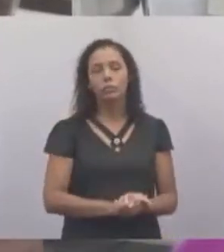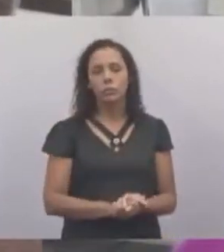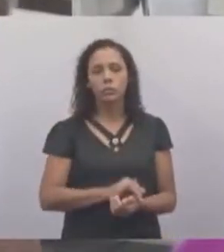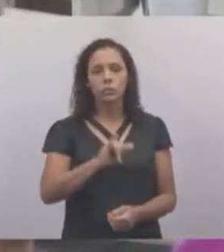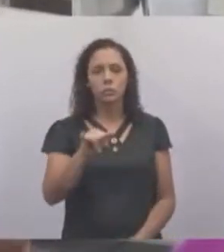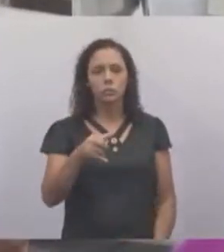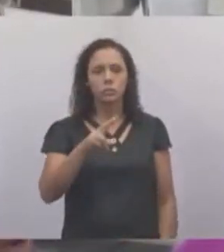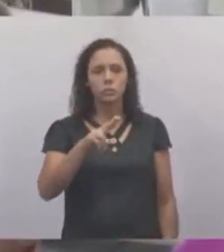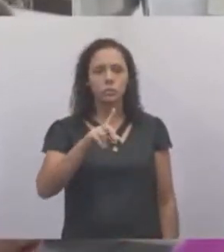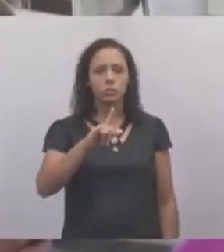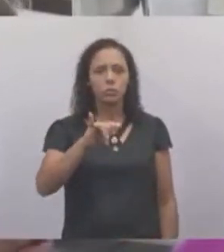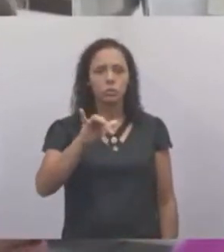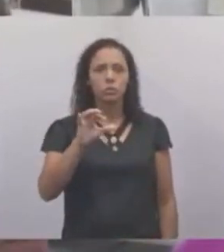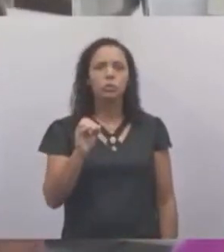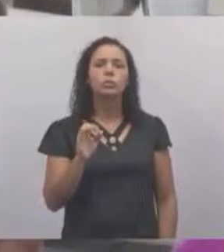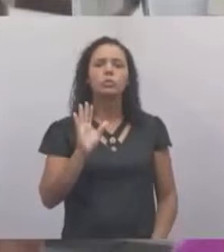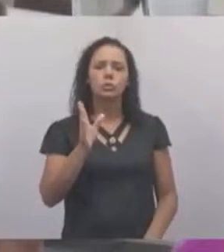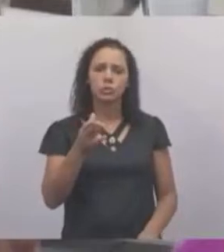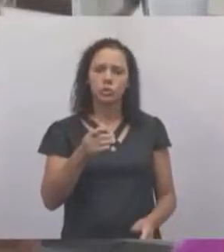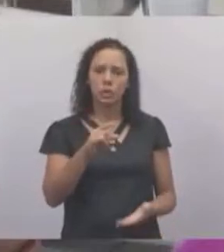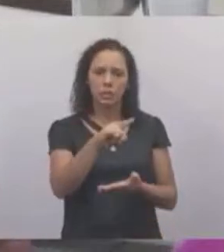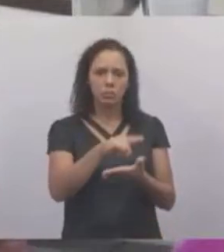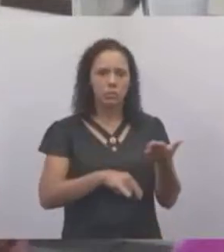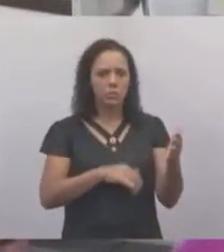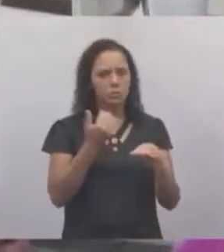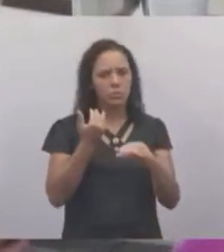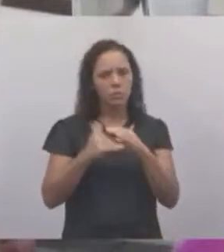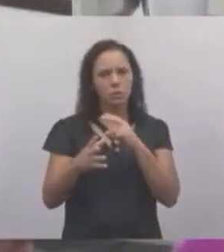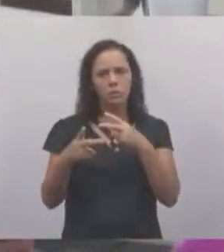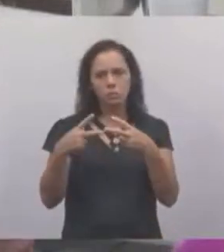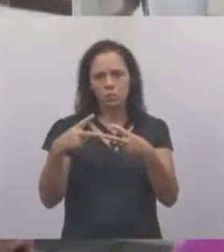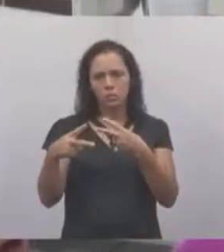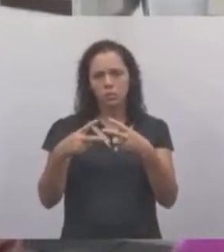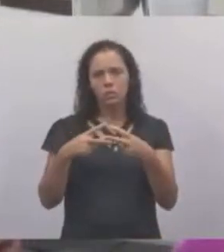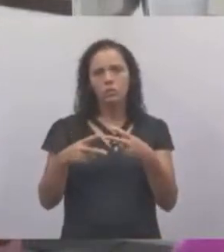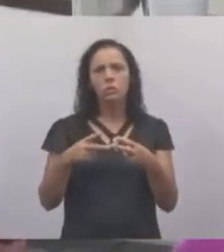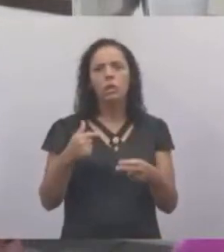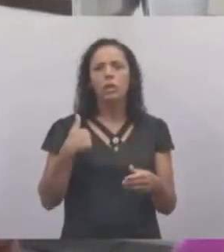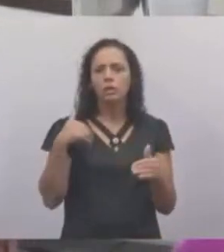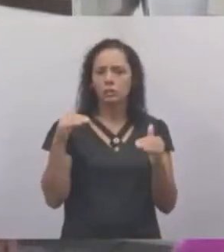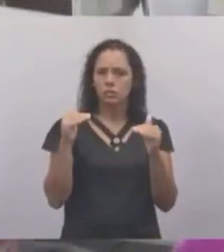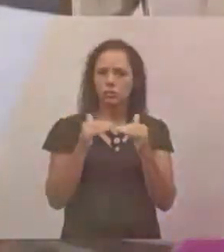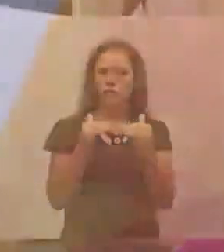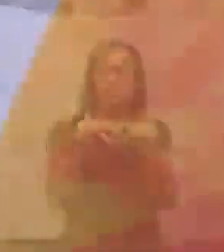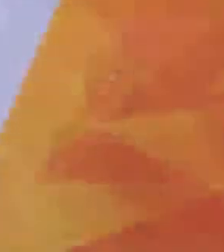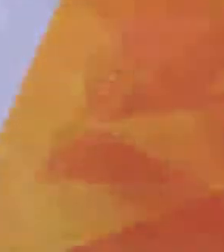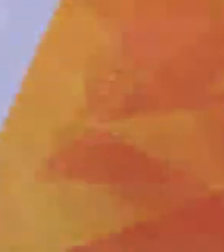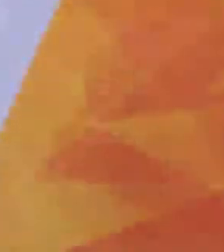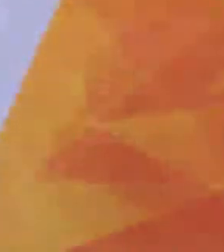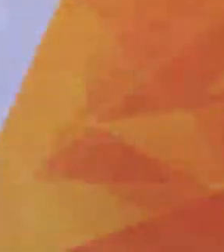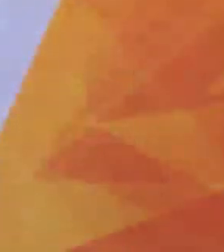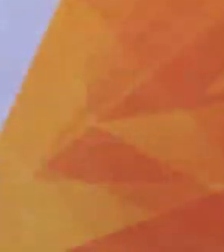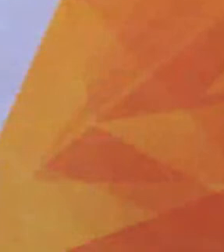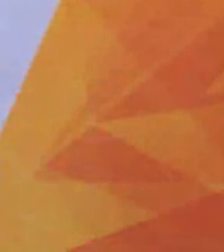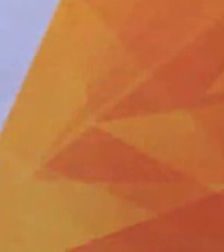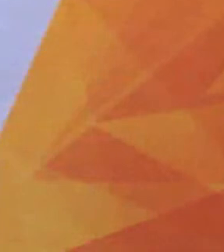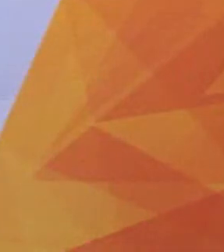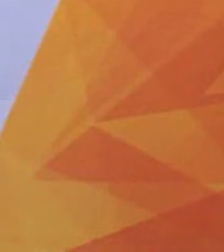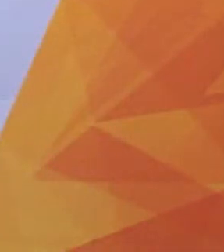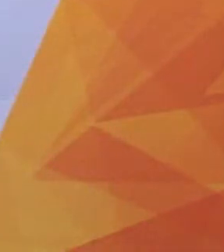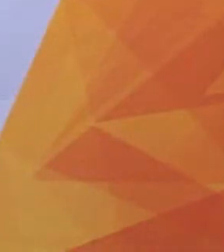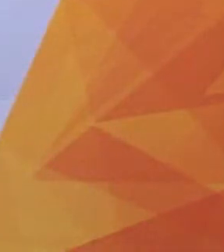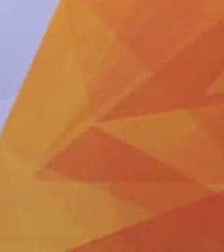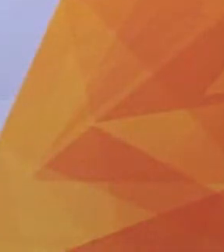mandou para São José dos Campos, tomando a providência. Sou favorável aí. E mais sobre as